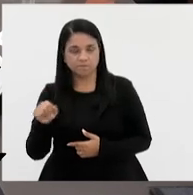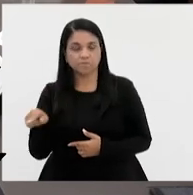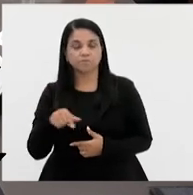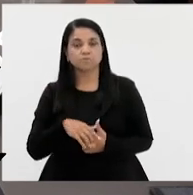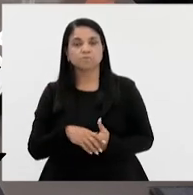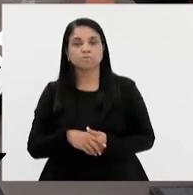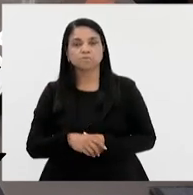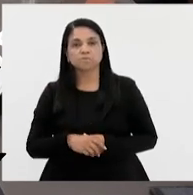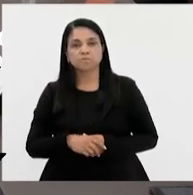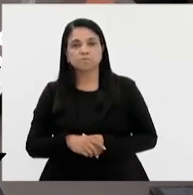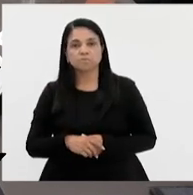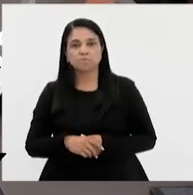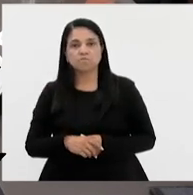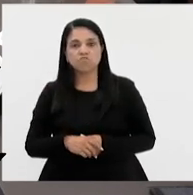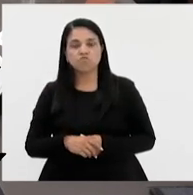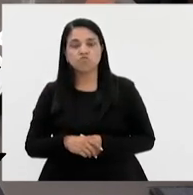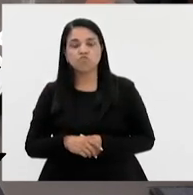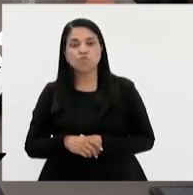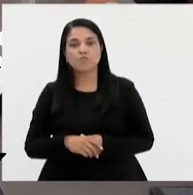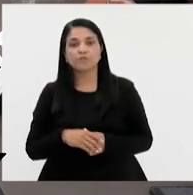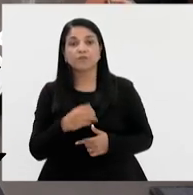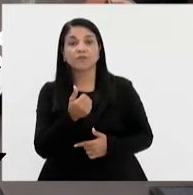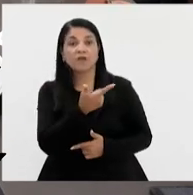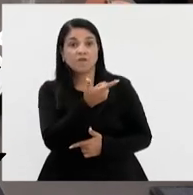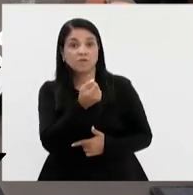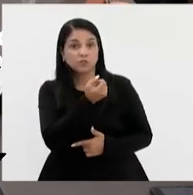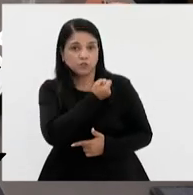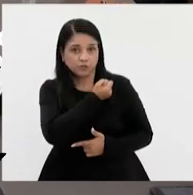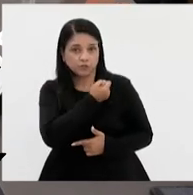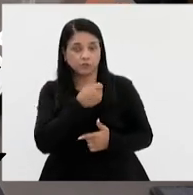Vamos ao item 20 da pauta.